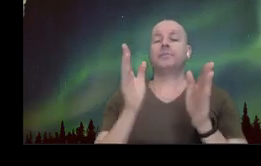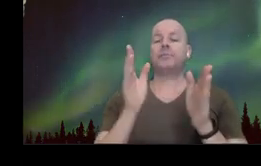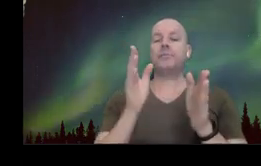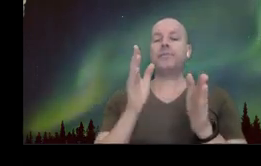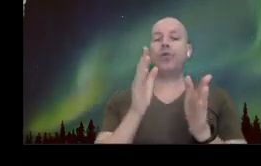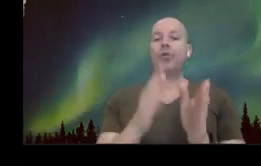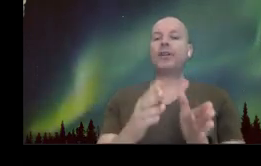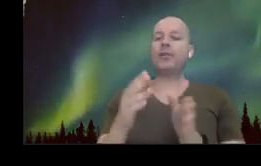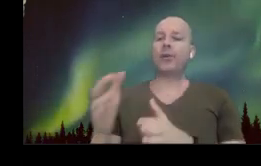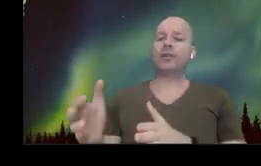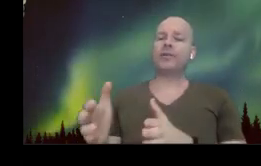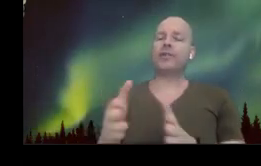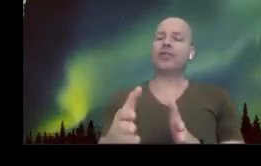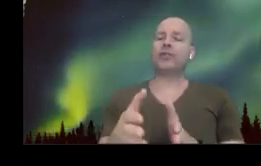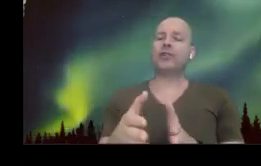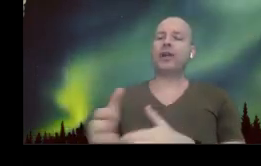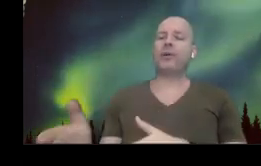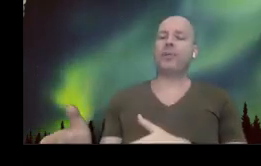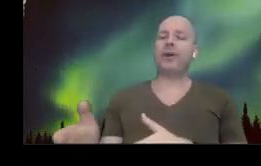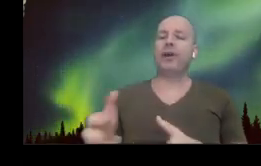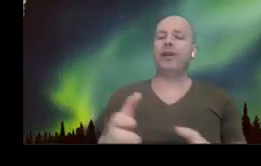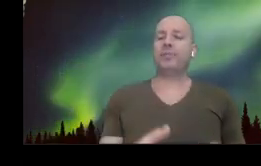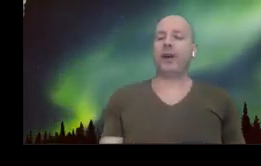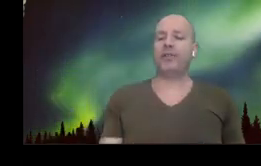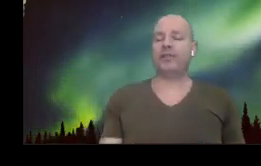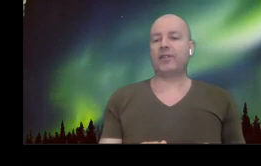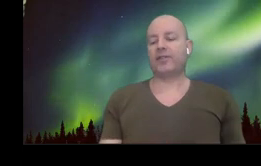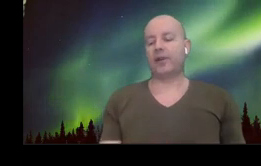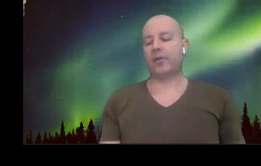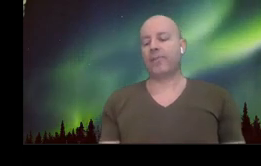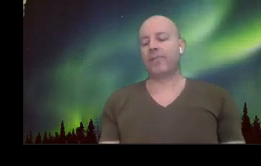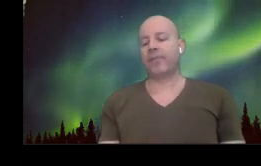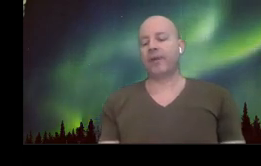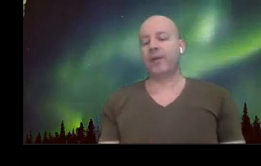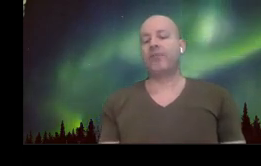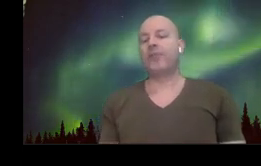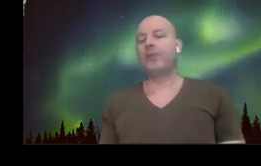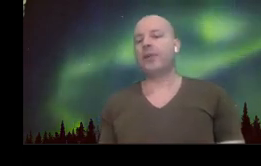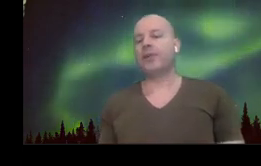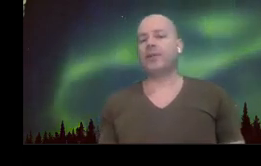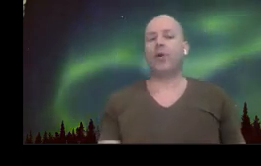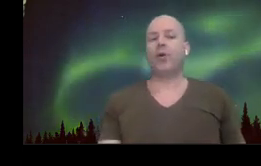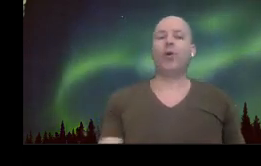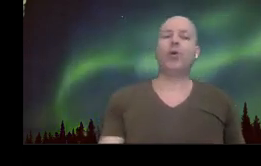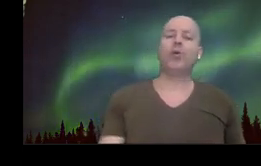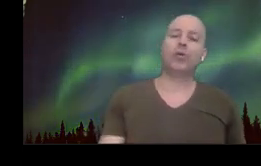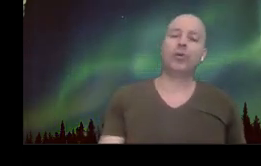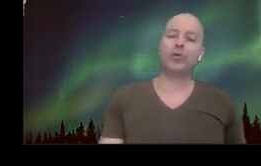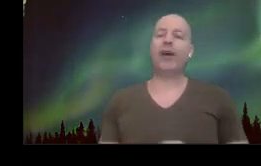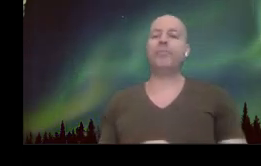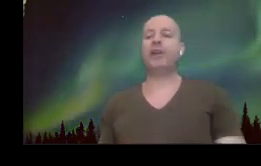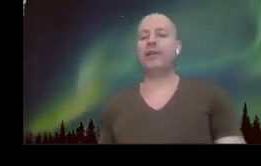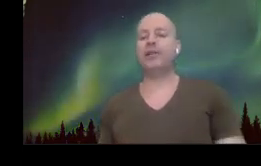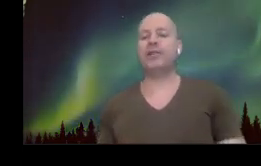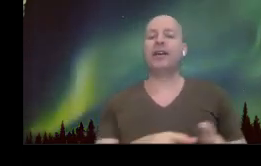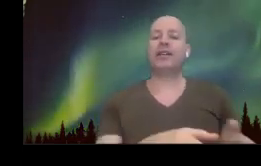Então, uma das importâncias de você ter APP, espécies que são anfíbias ou